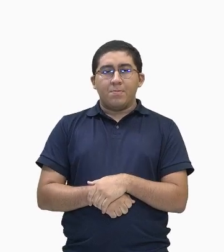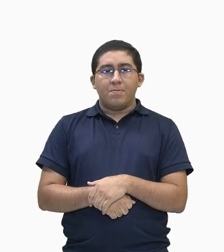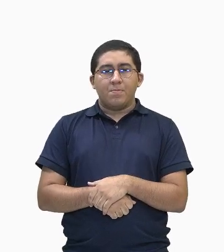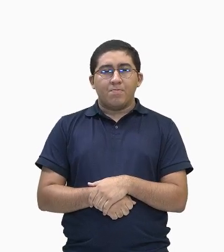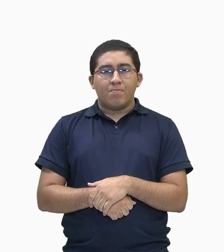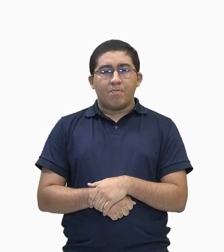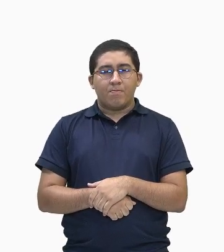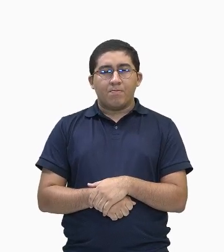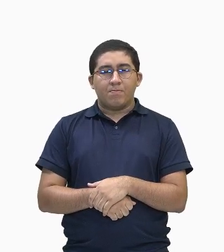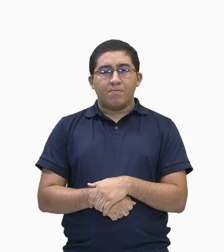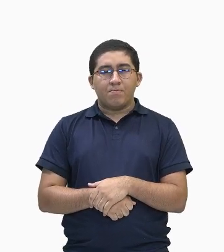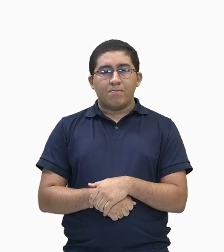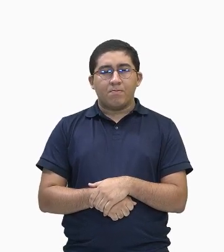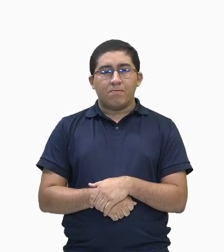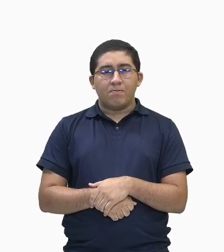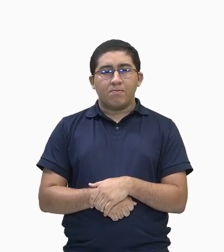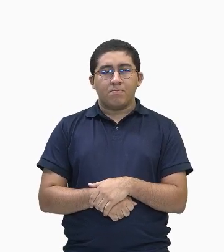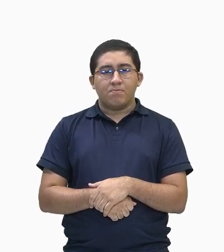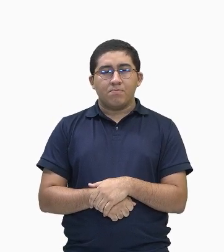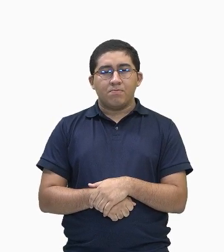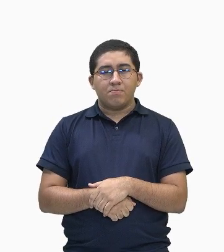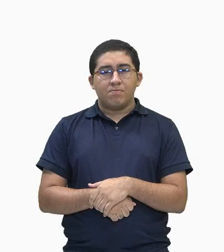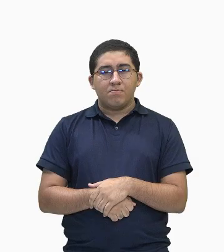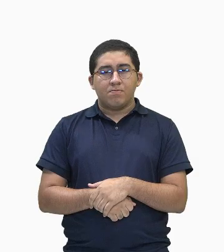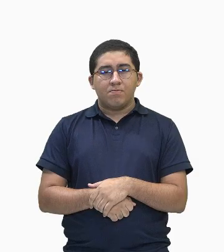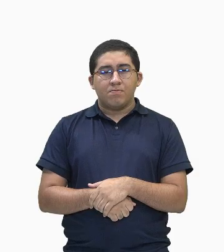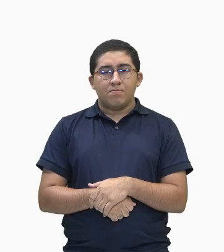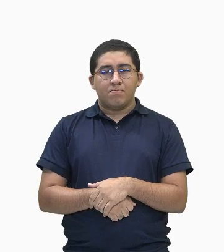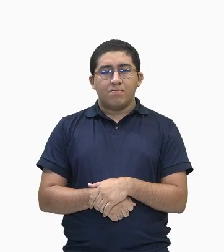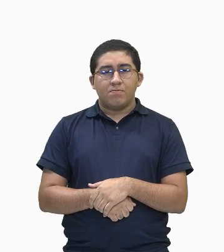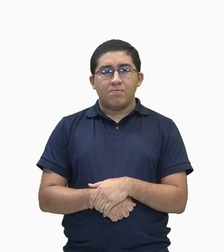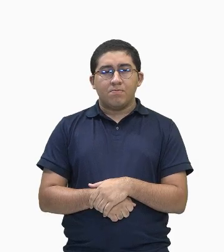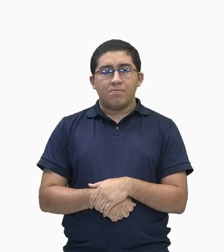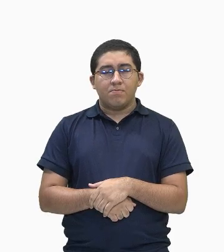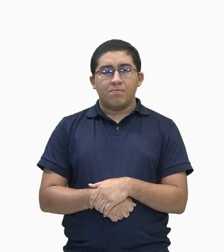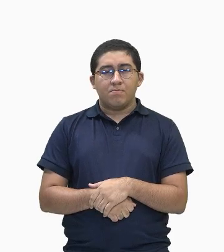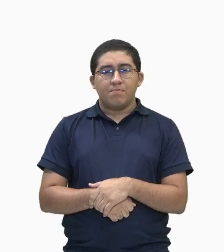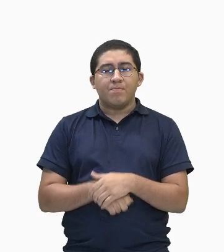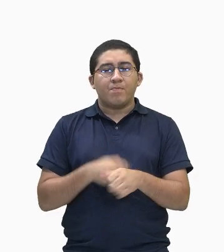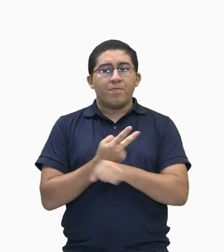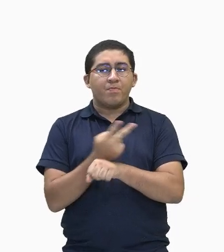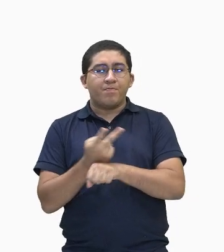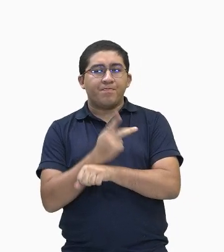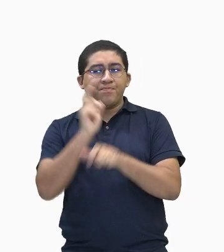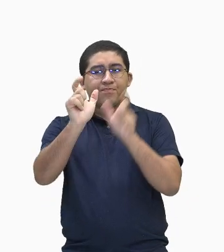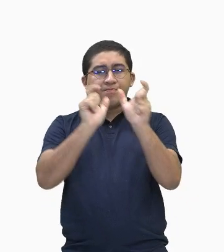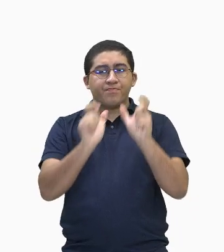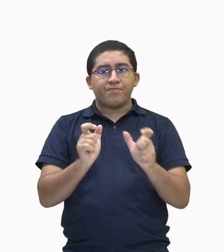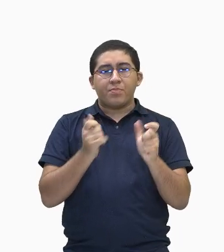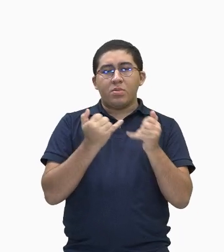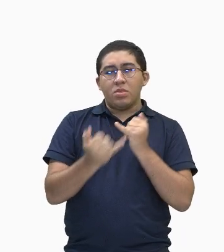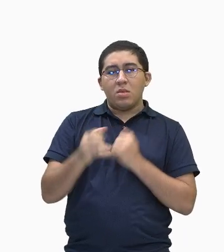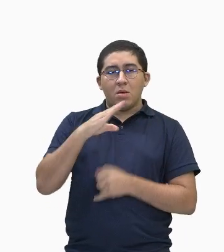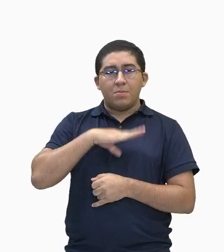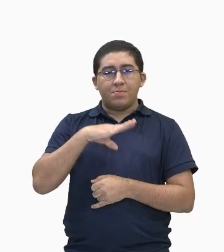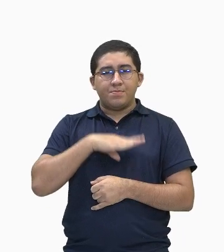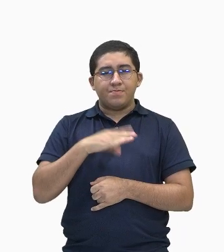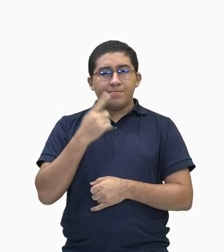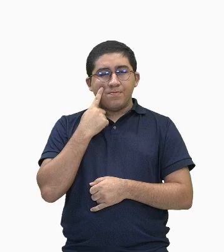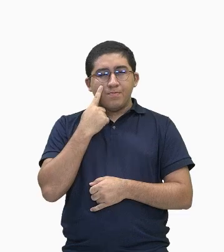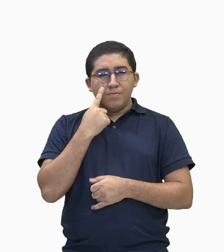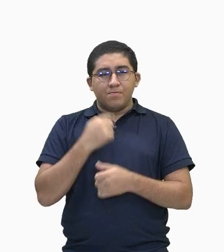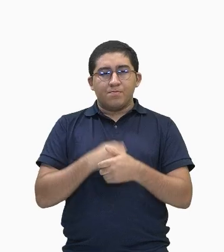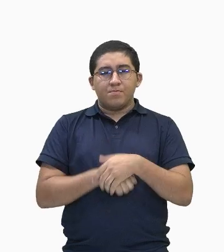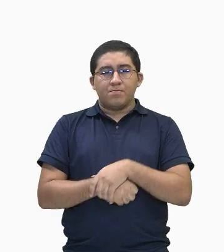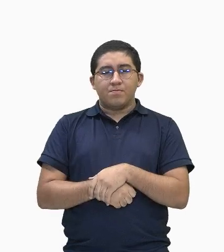Então, pistol shrimp, the sonic snapper. Vamos procurar aqui as palavras cognatas. Vão fazendo aí comigo. Vamos lá, então.